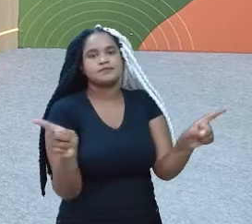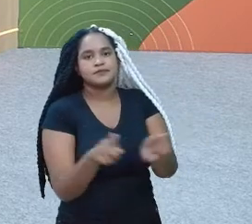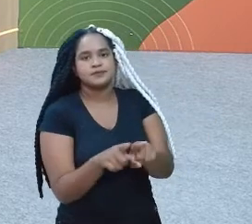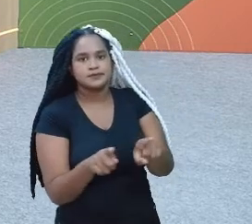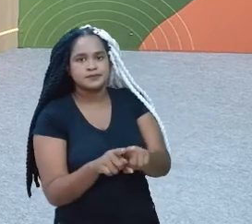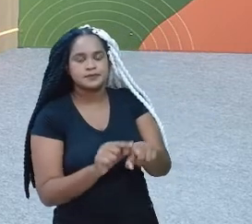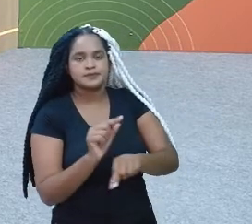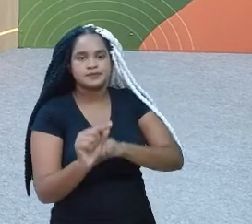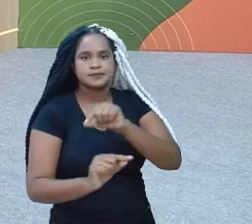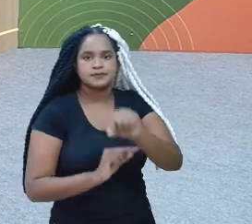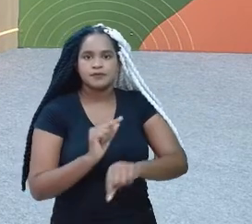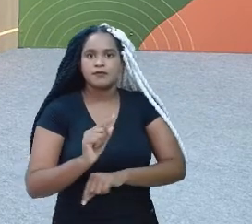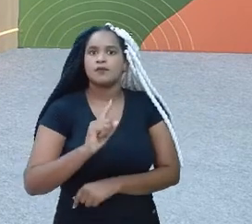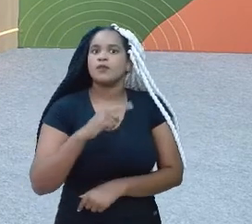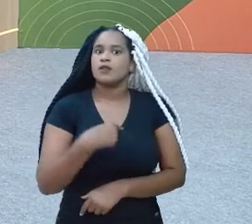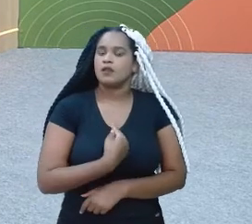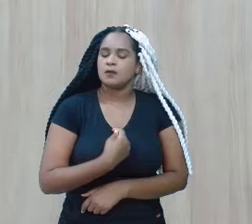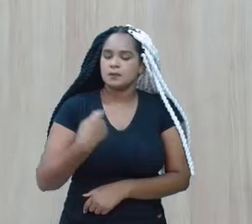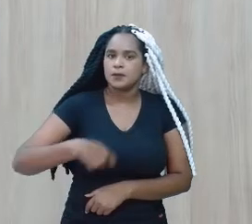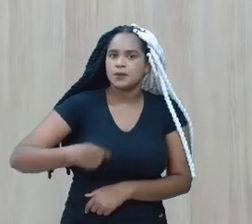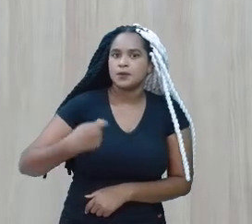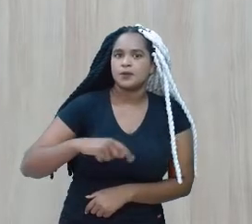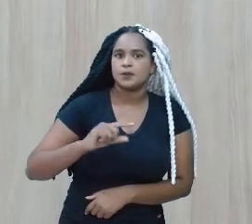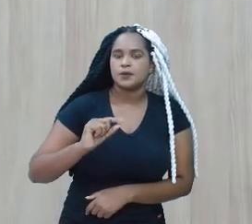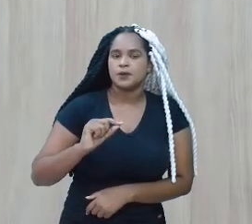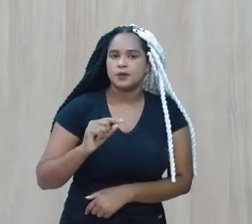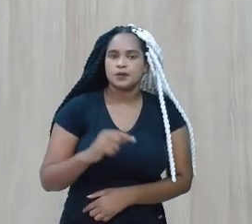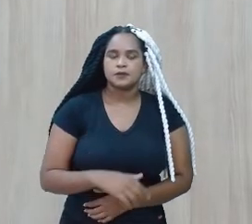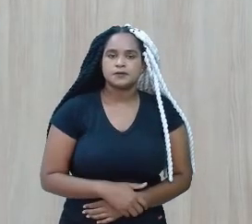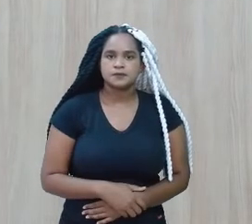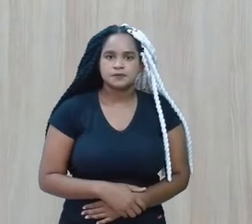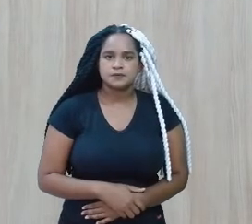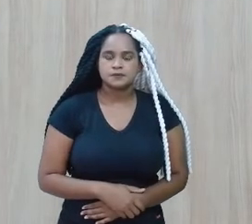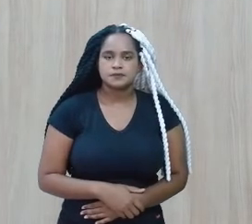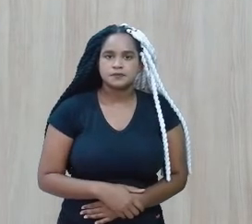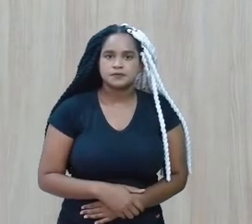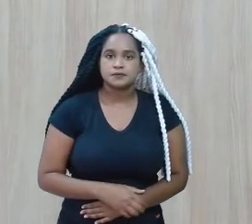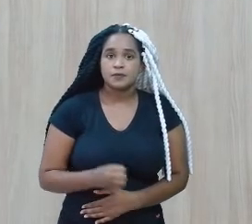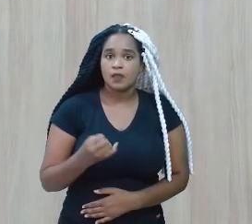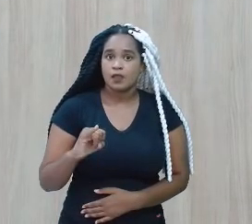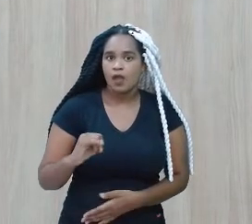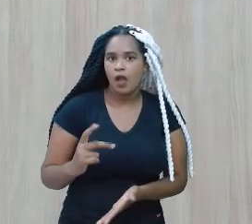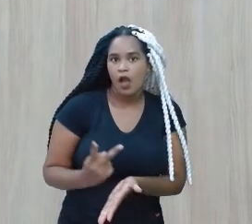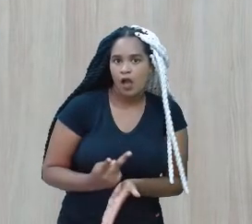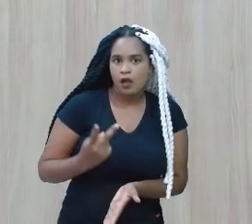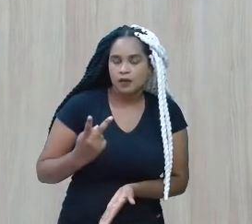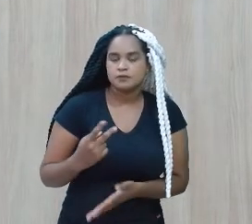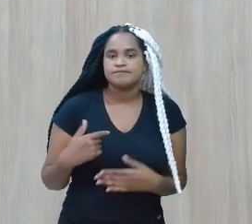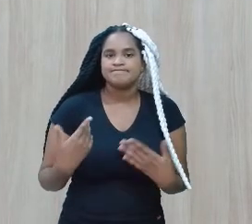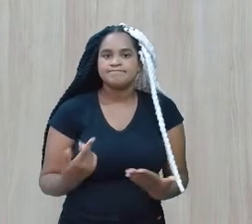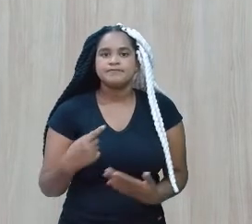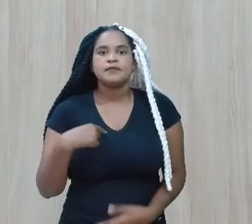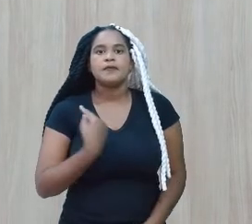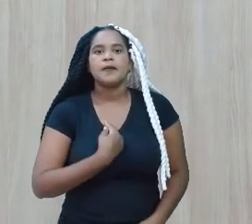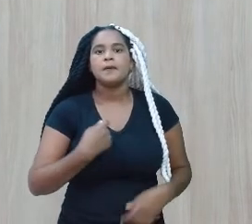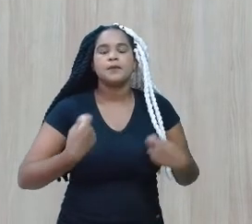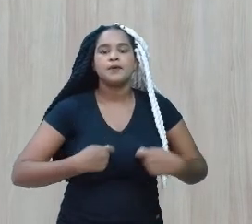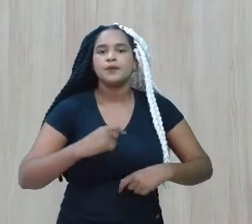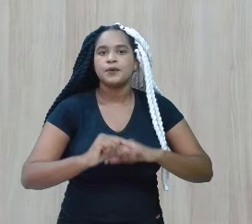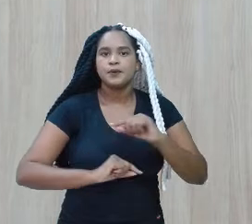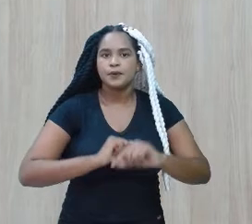é? Se enfrentamos ou viermos a enfrentar tal situação, nós